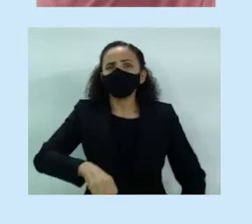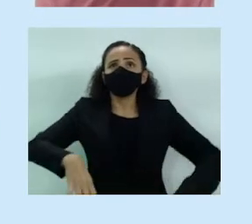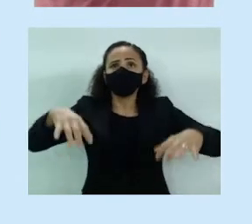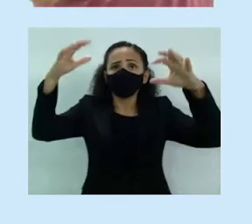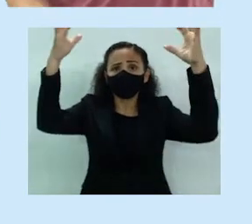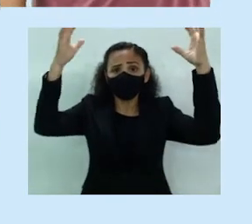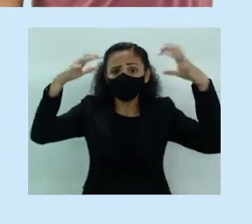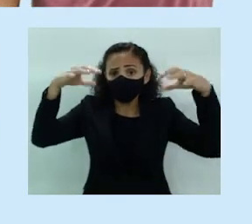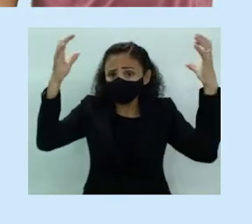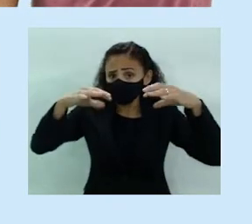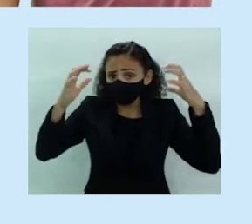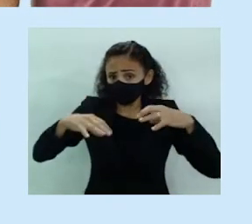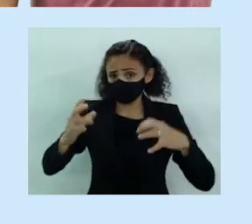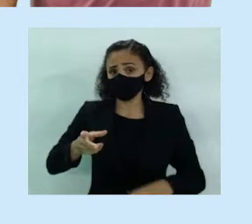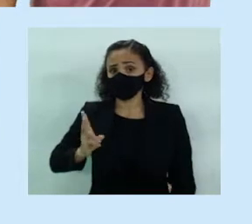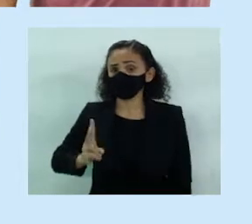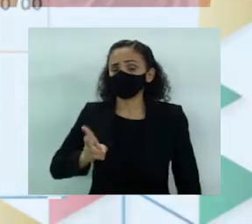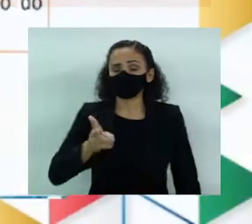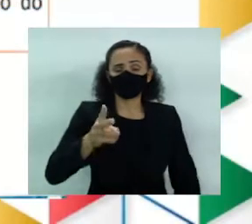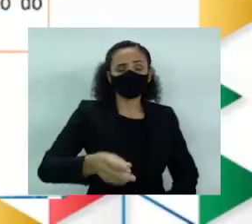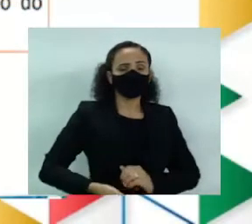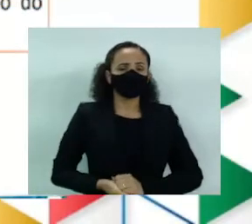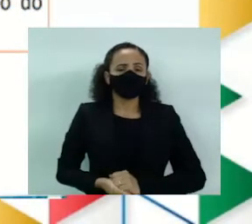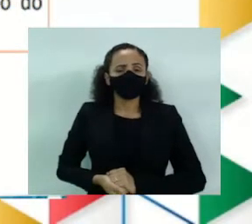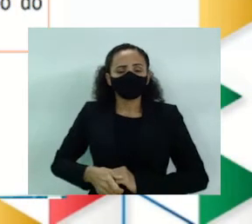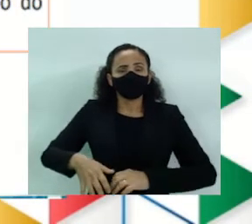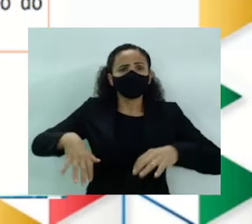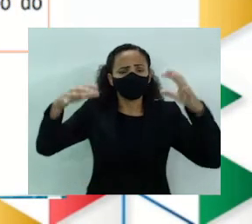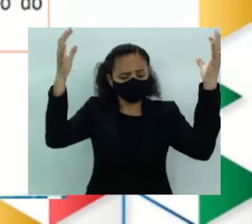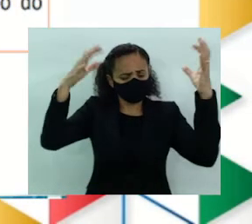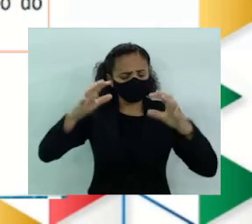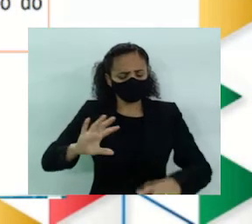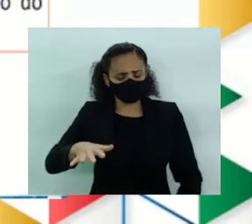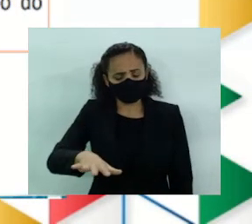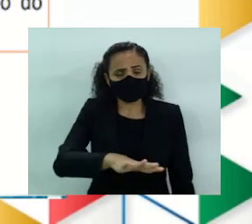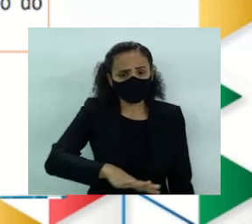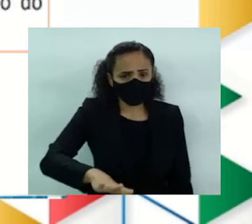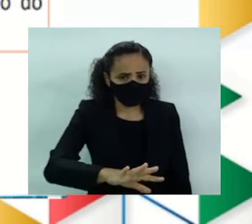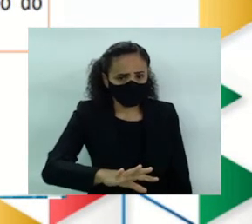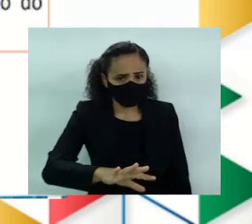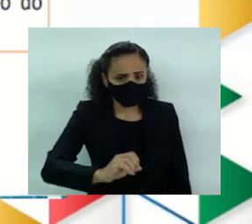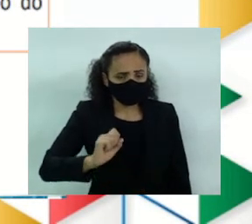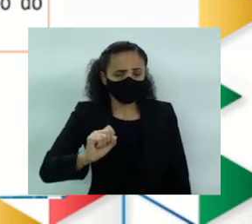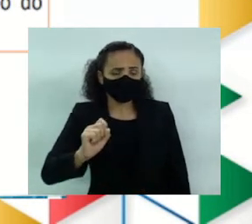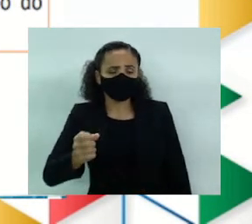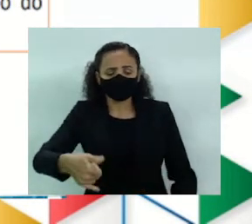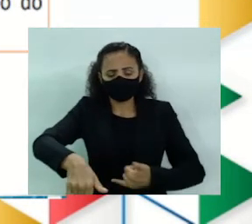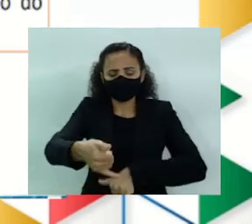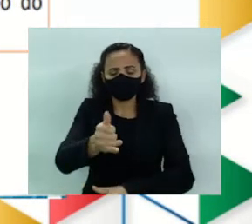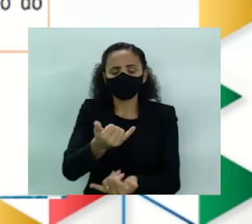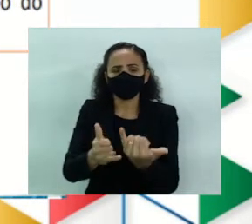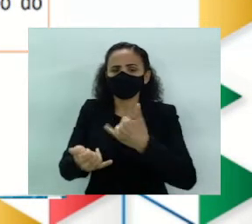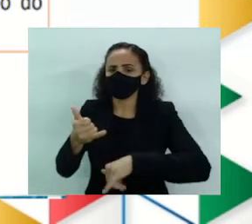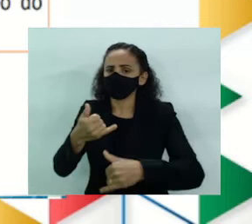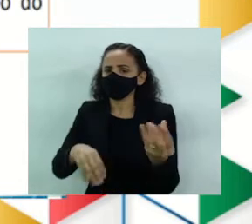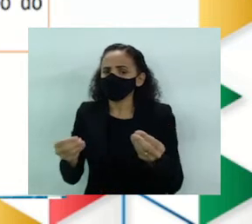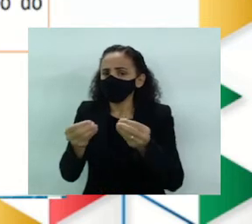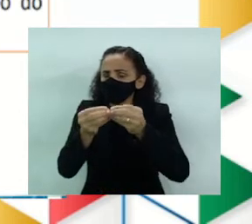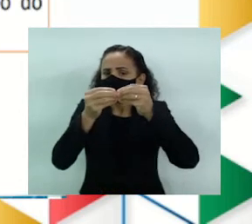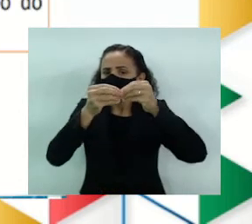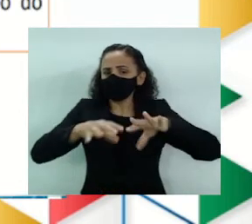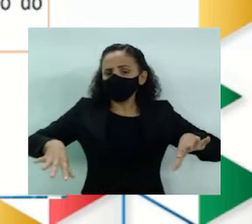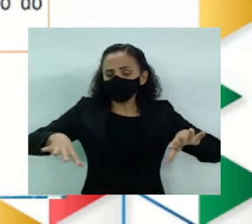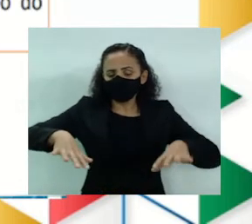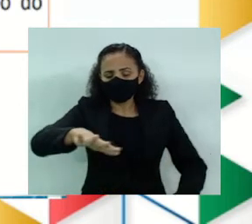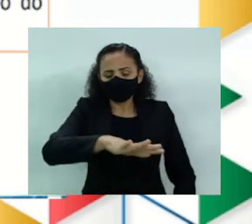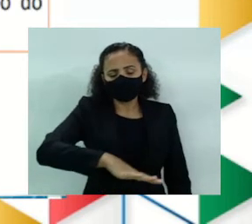certo? Vamos lá. A poluição causada por resíduos e componentes químicos pode prejudicar o meio